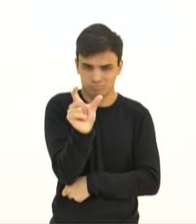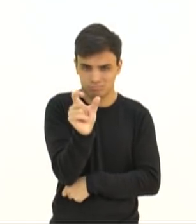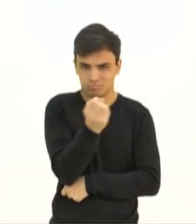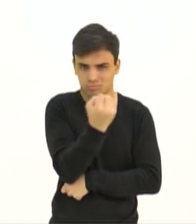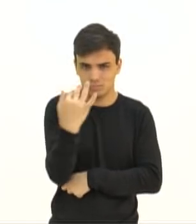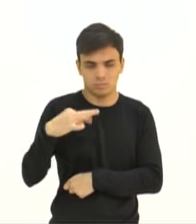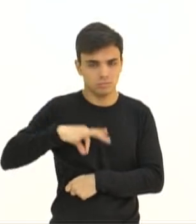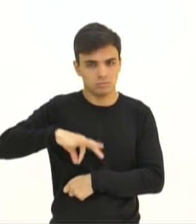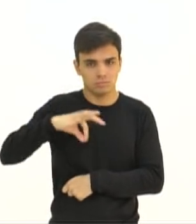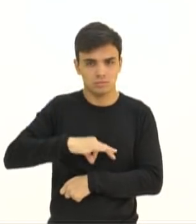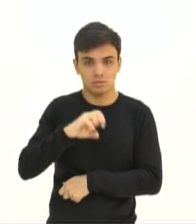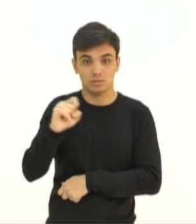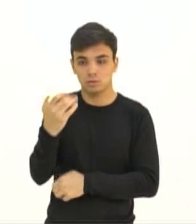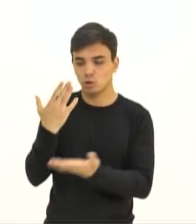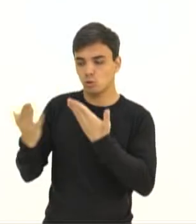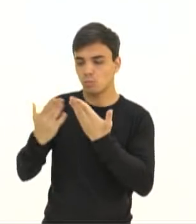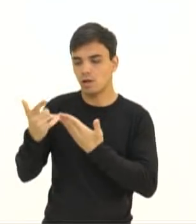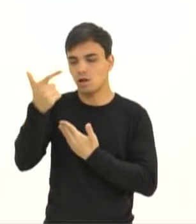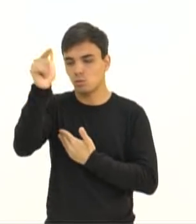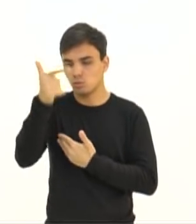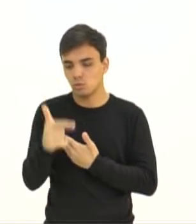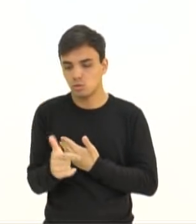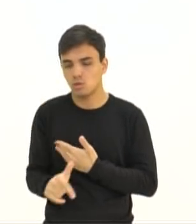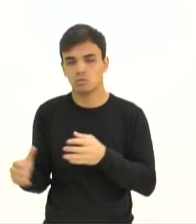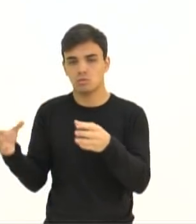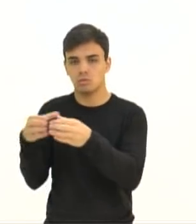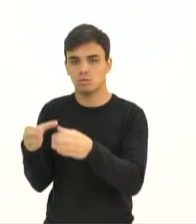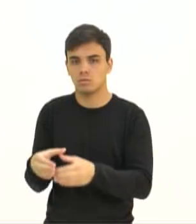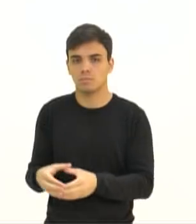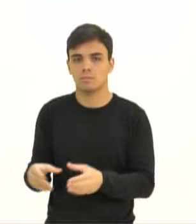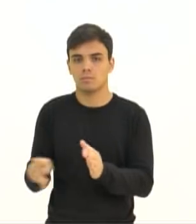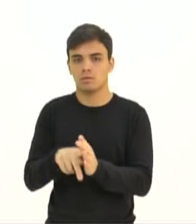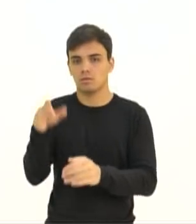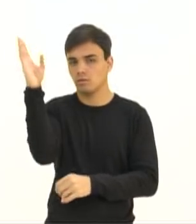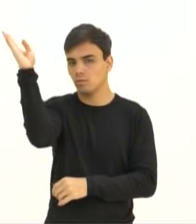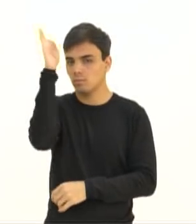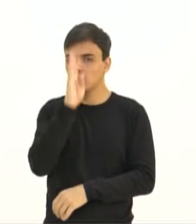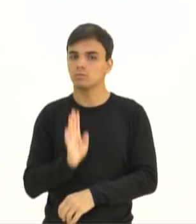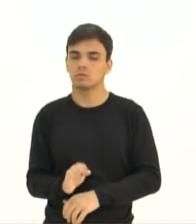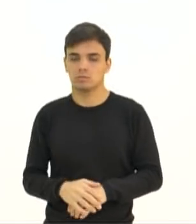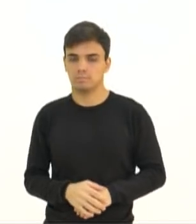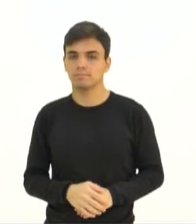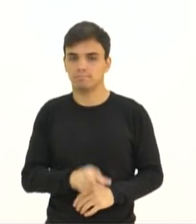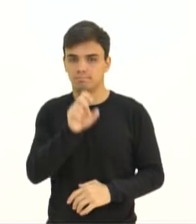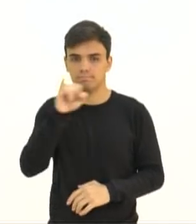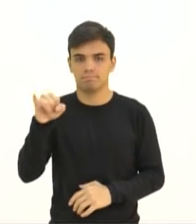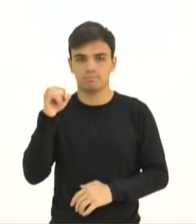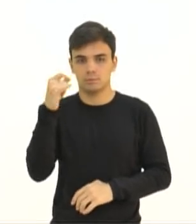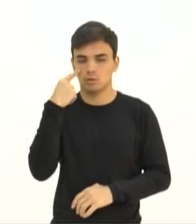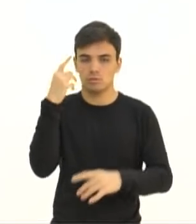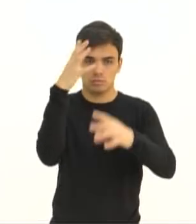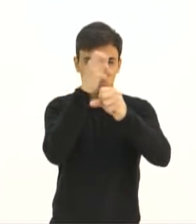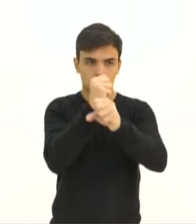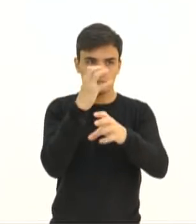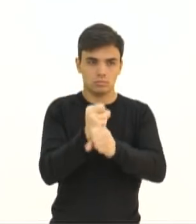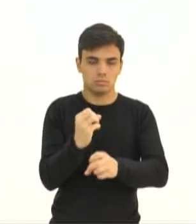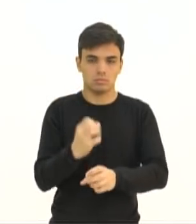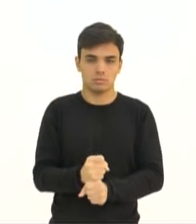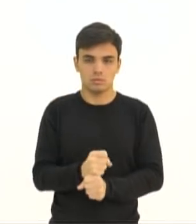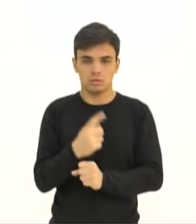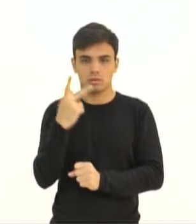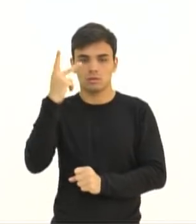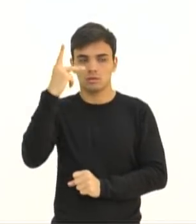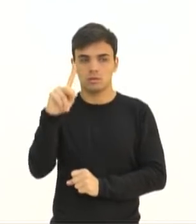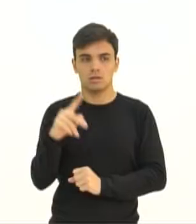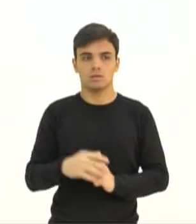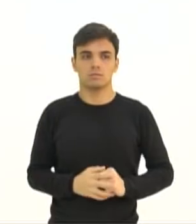per capita se eu comparar com as outras regiões do Brasil. A soma ali da renda da população, a média da renda da